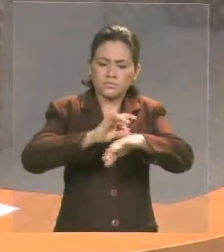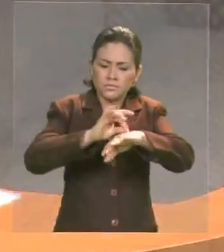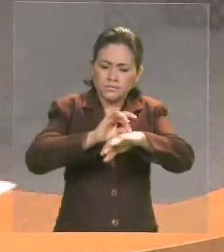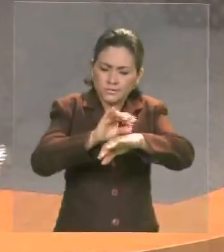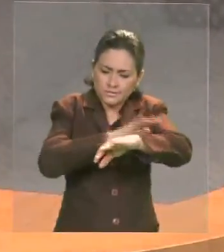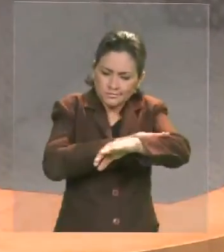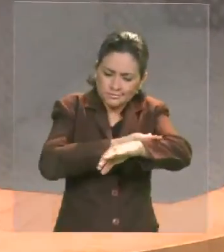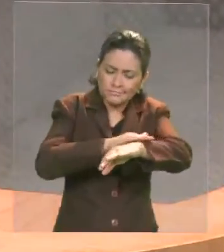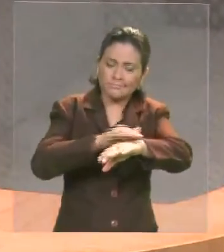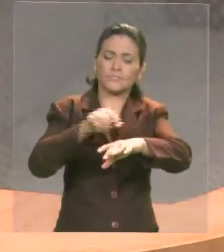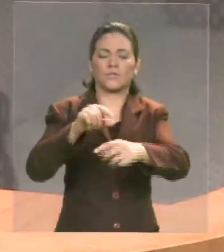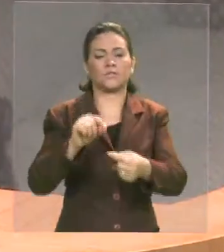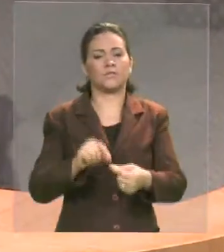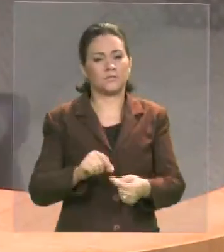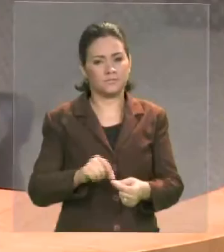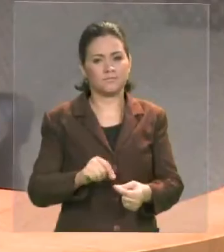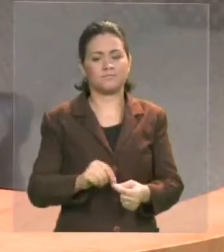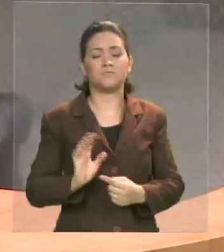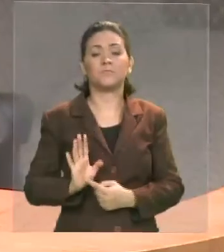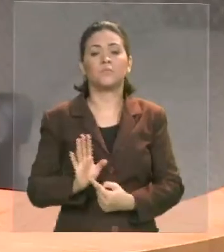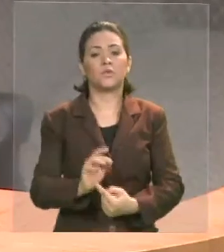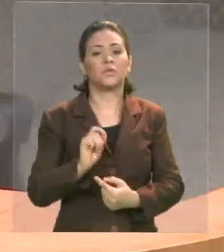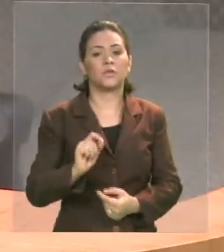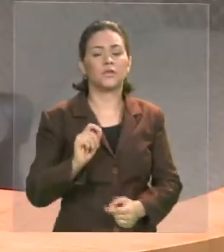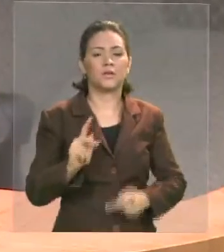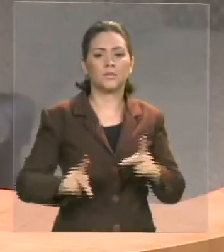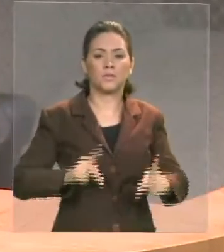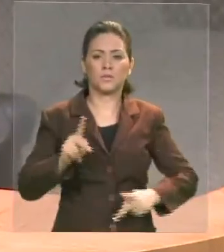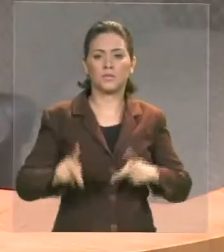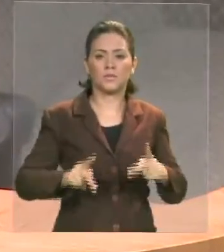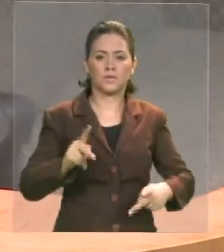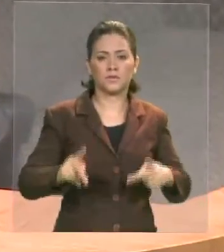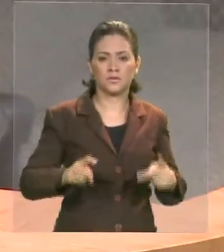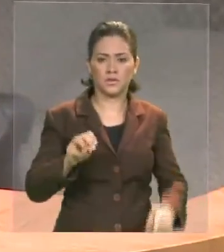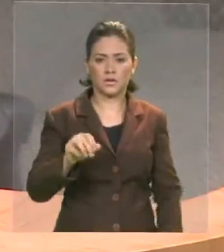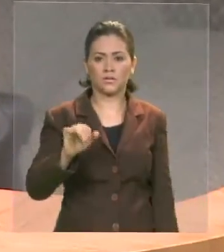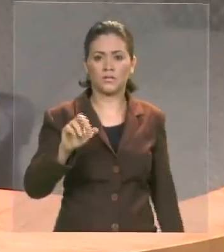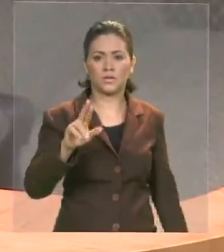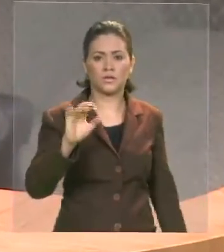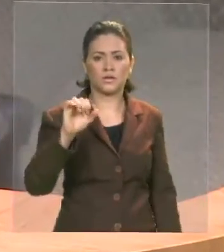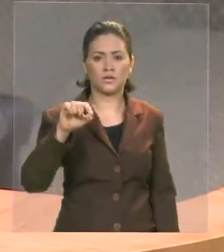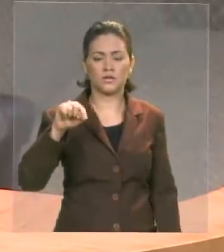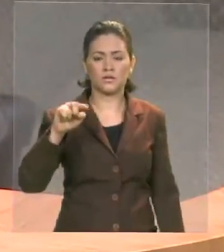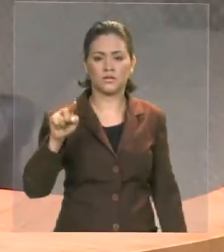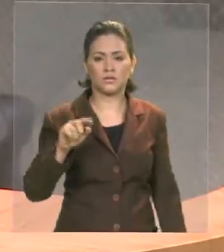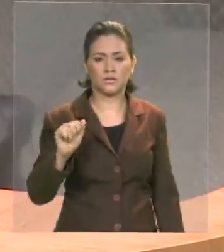Isso mostra que o povo de Mirizal reconhece o trabalho, que assim